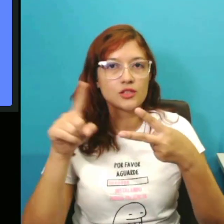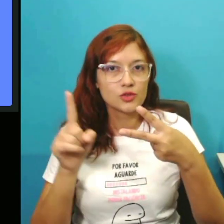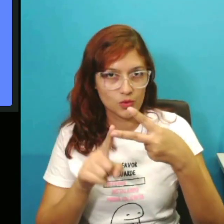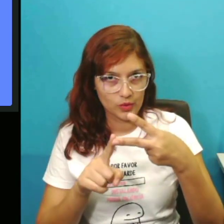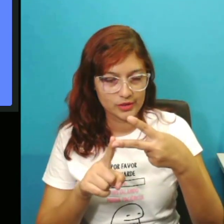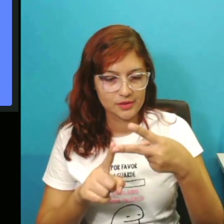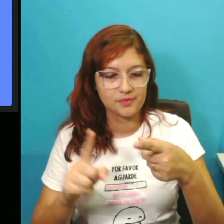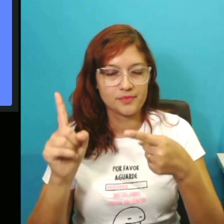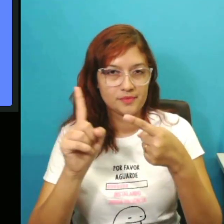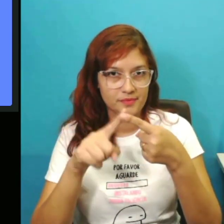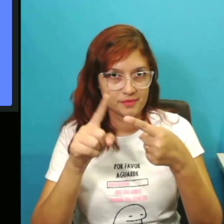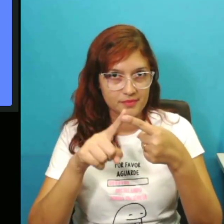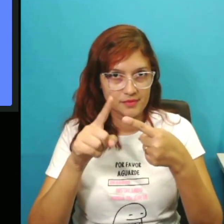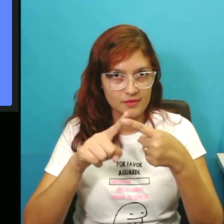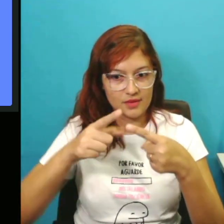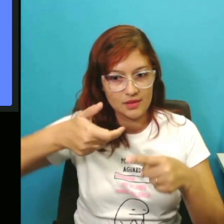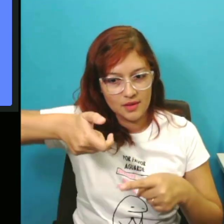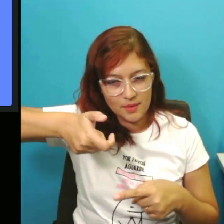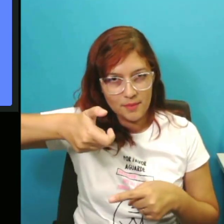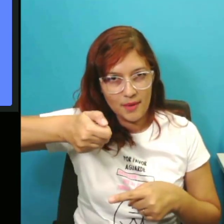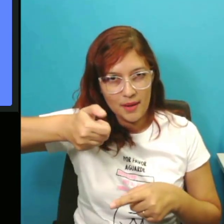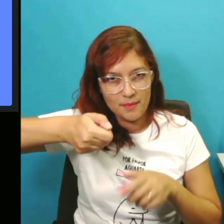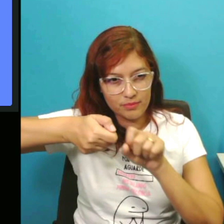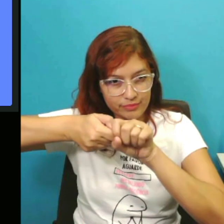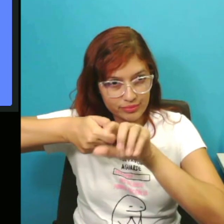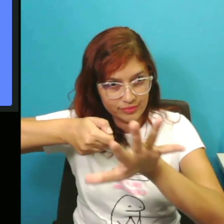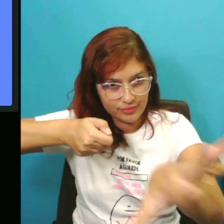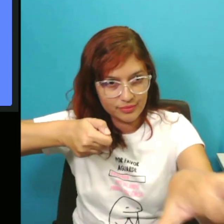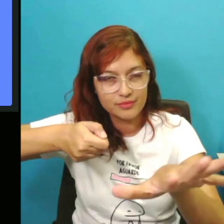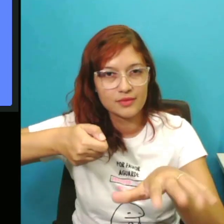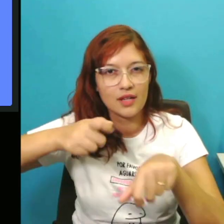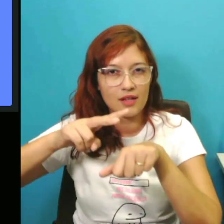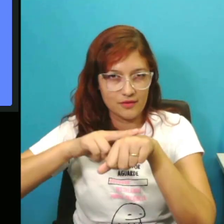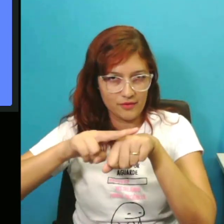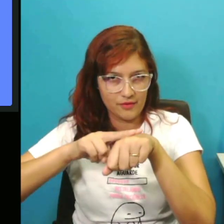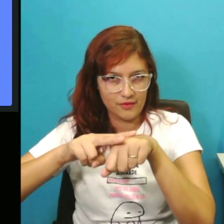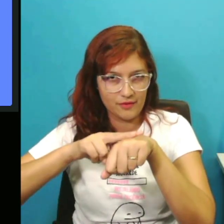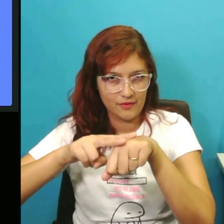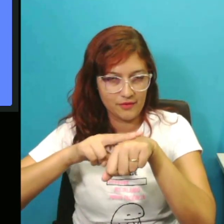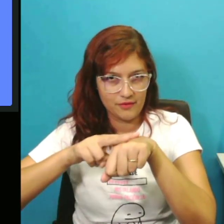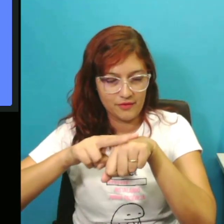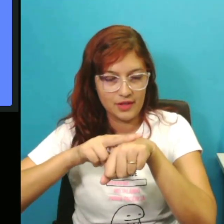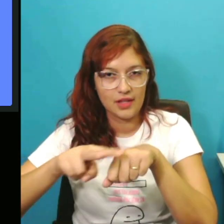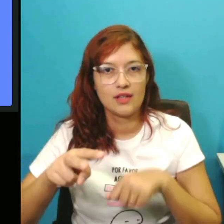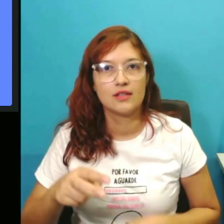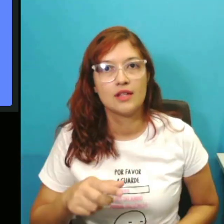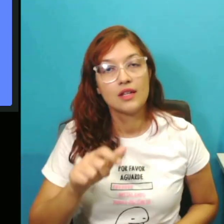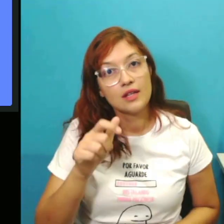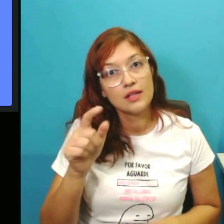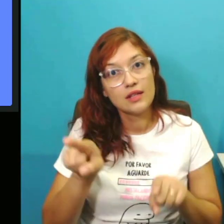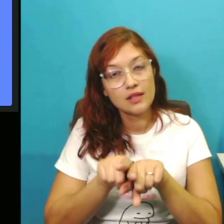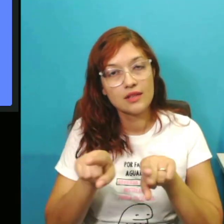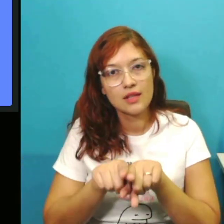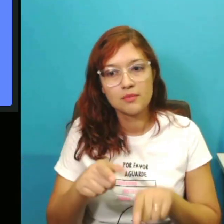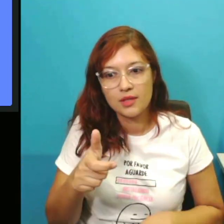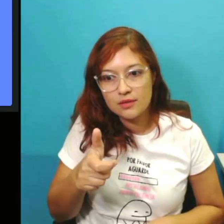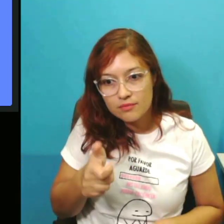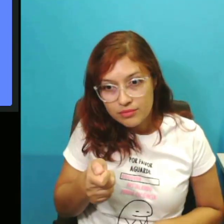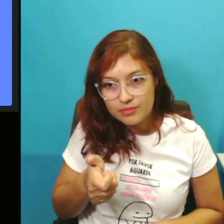Mas dois itens são bem importantes, que é um laser na cor